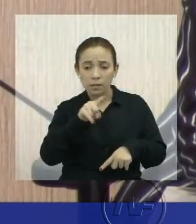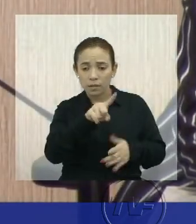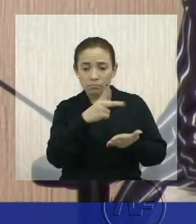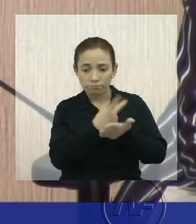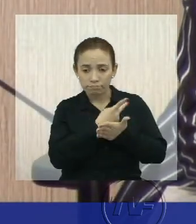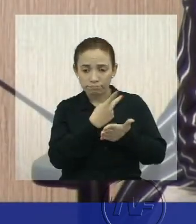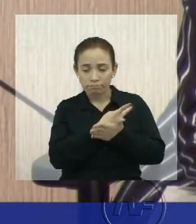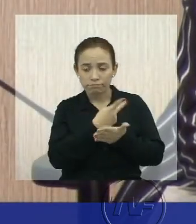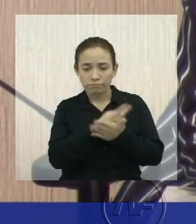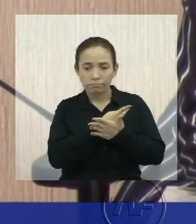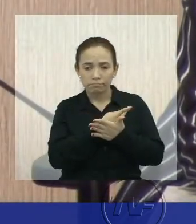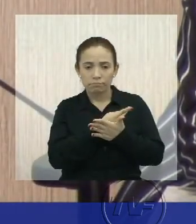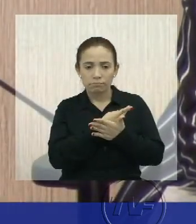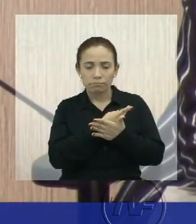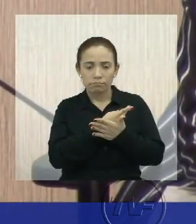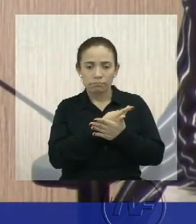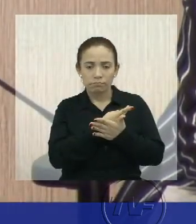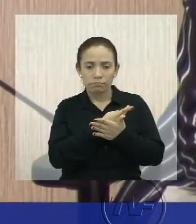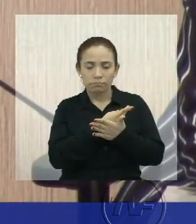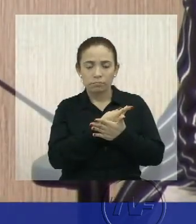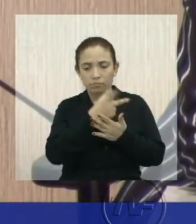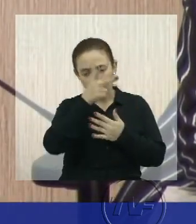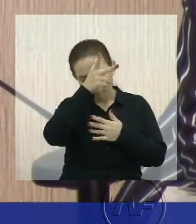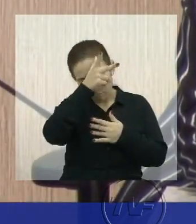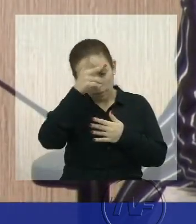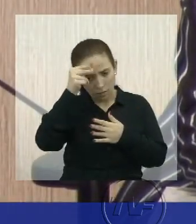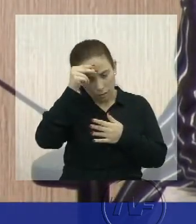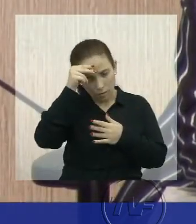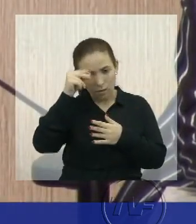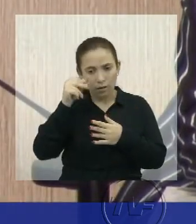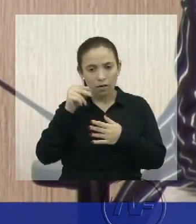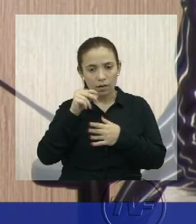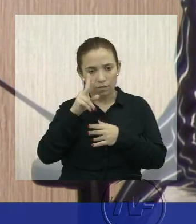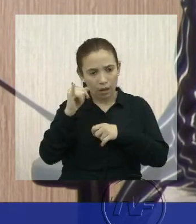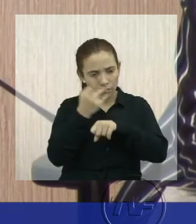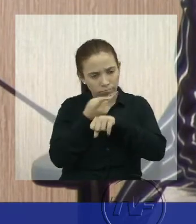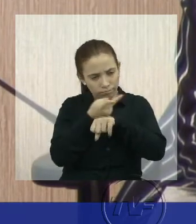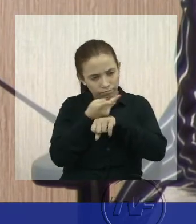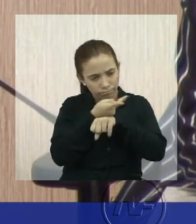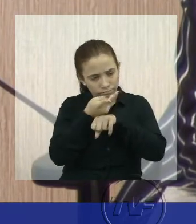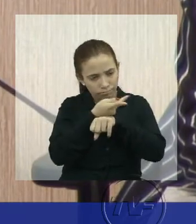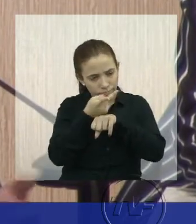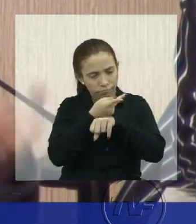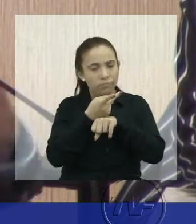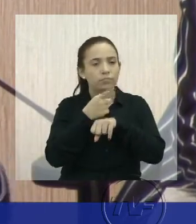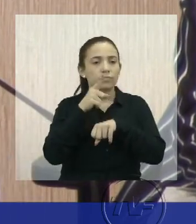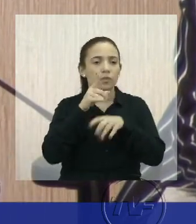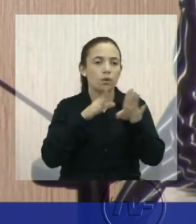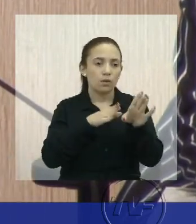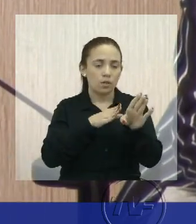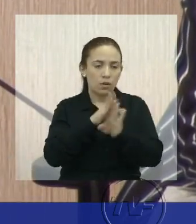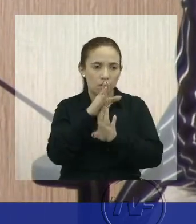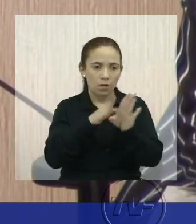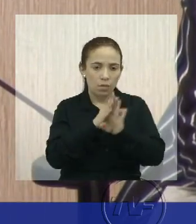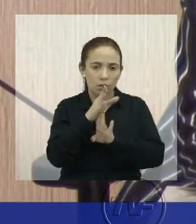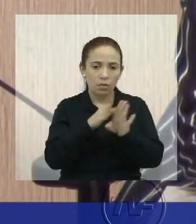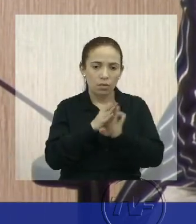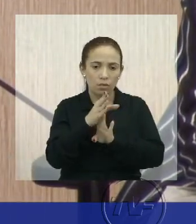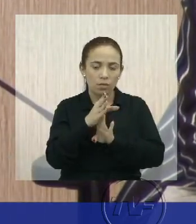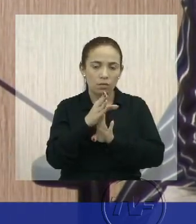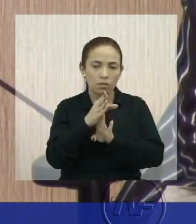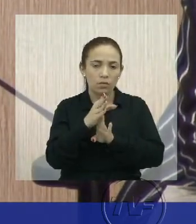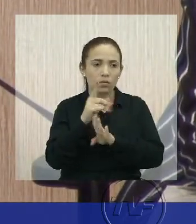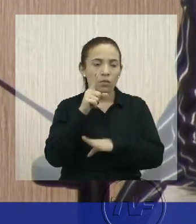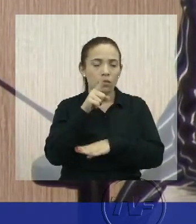errado, enquanto você estiver errado, a prefeitura vai ter que lhe alcançar primeiro, vai ter que lhe dar um prazo para você cumprir a sua obrigação.